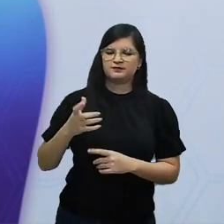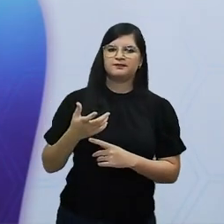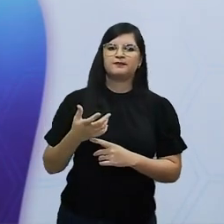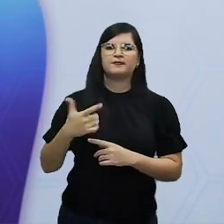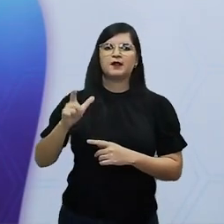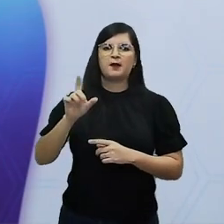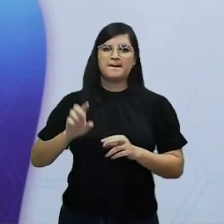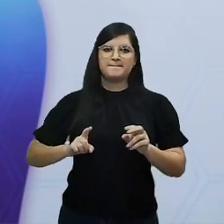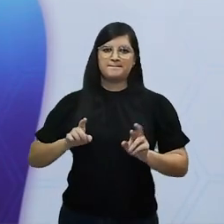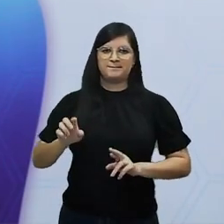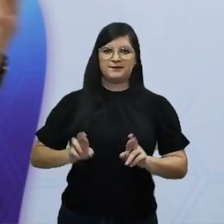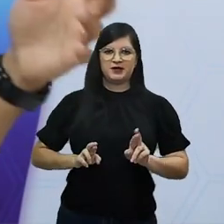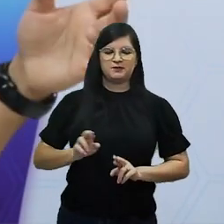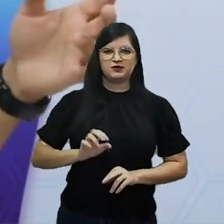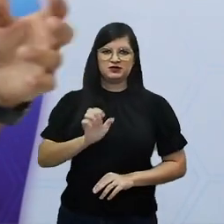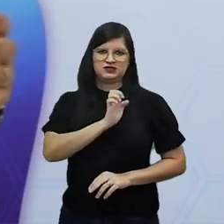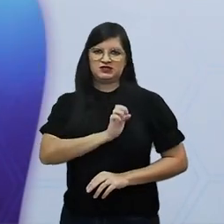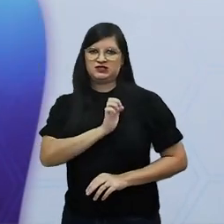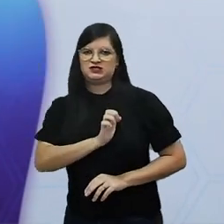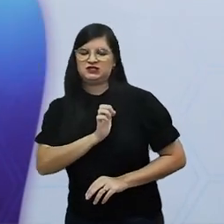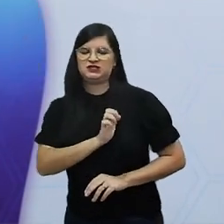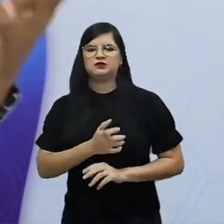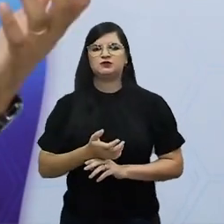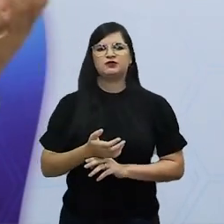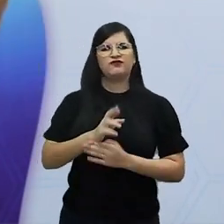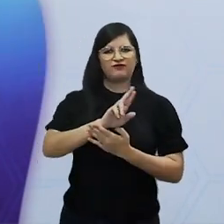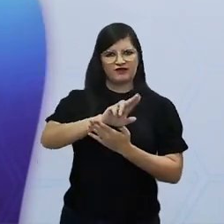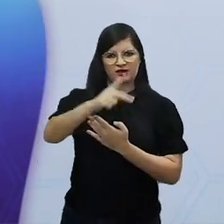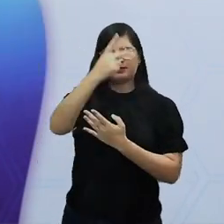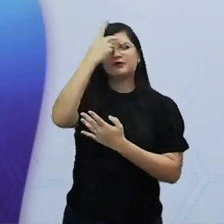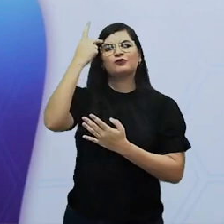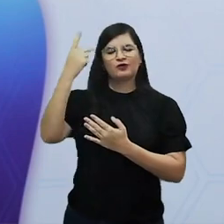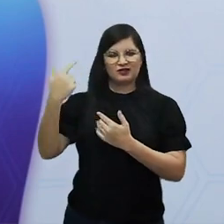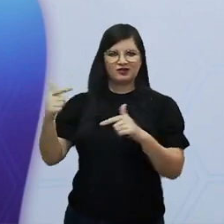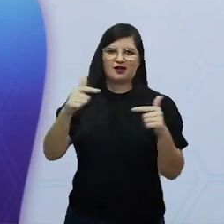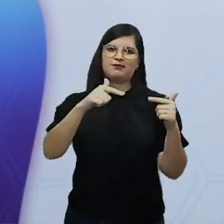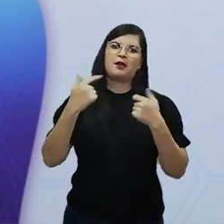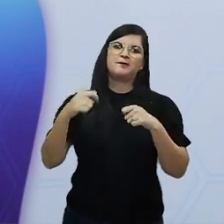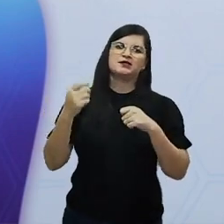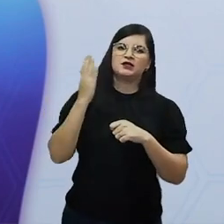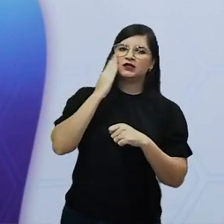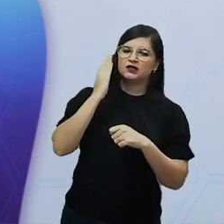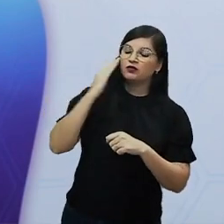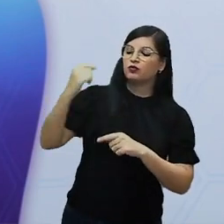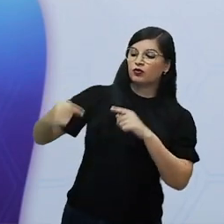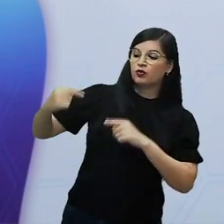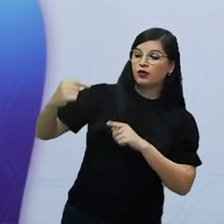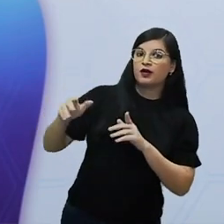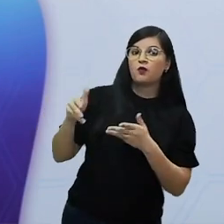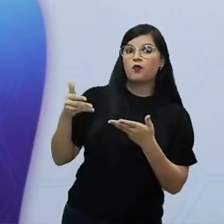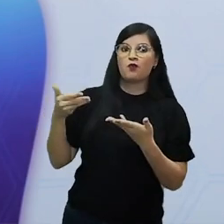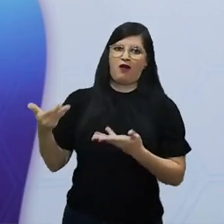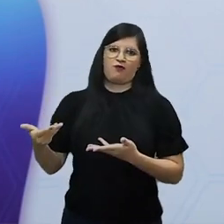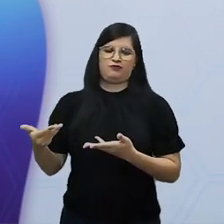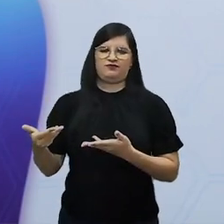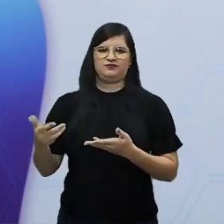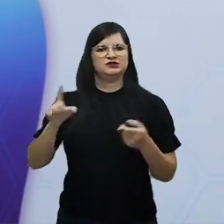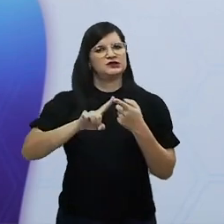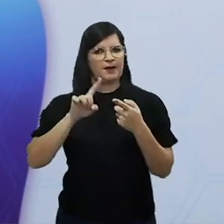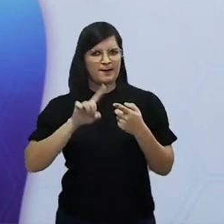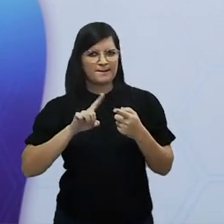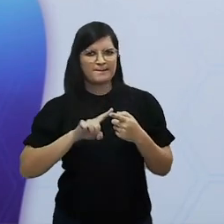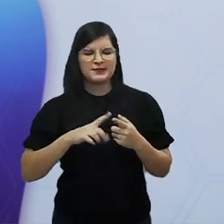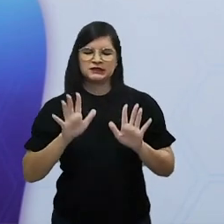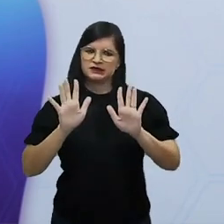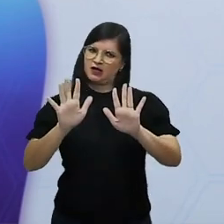Rico, você tem lá o do Bruno Perini, né? Então, tem várias pessoas ali. Você tem que entender quais são os seus concorrentes, certo? Da mesma forma,